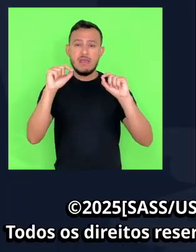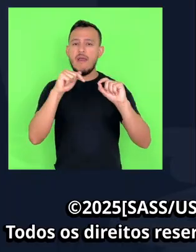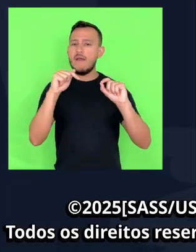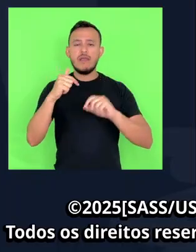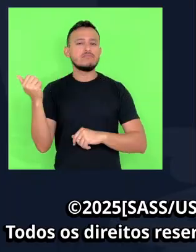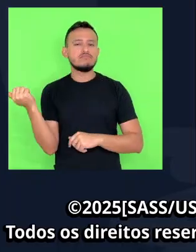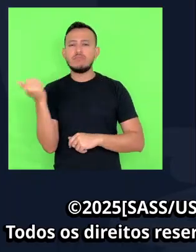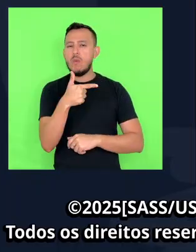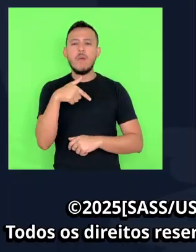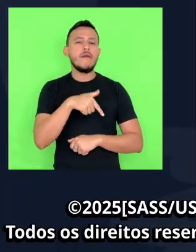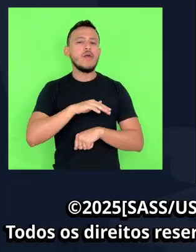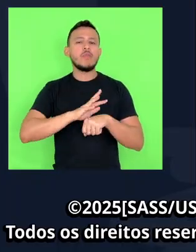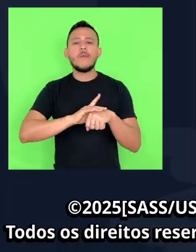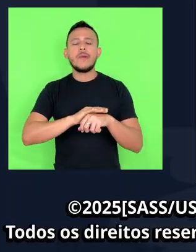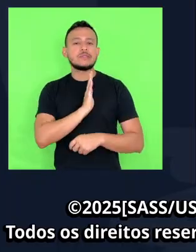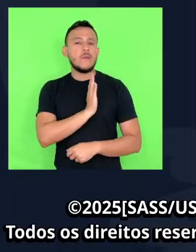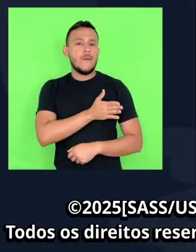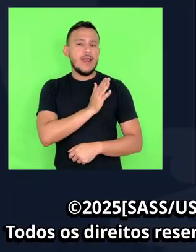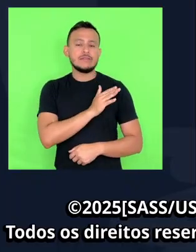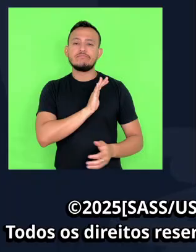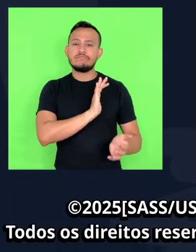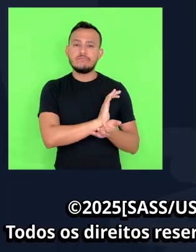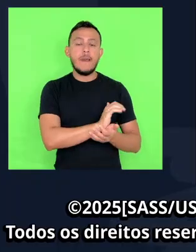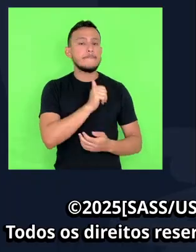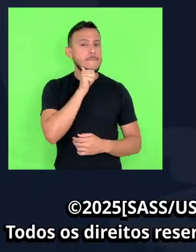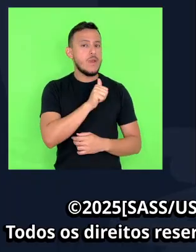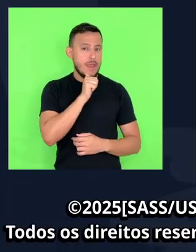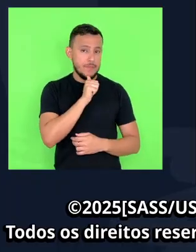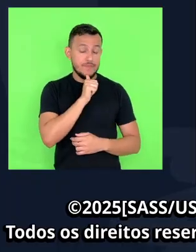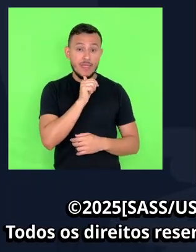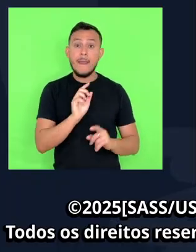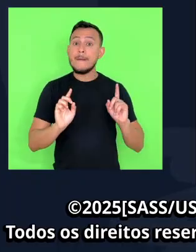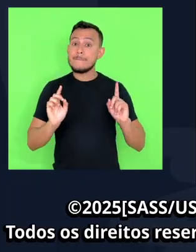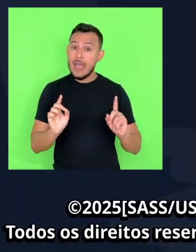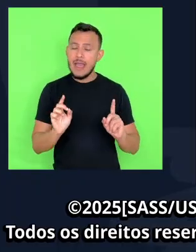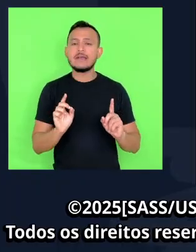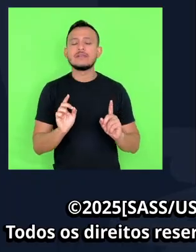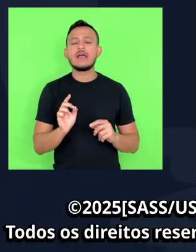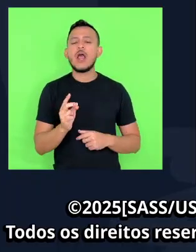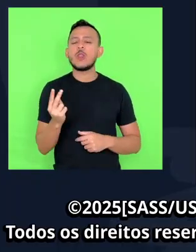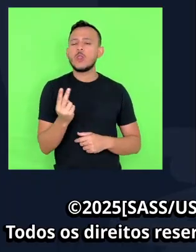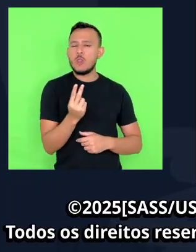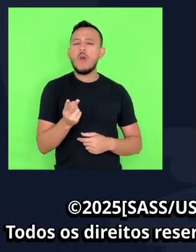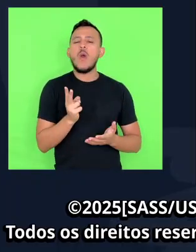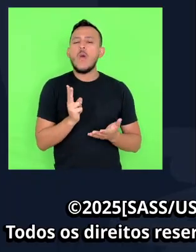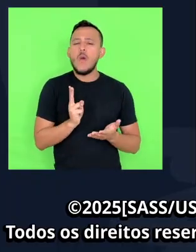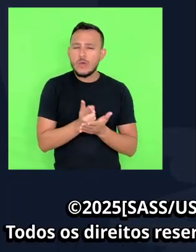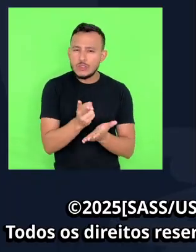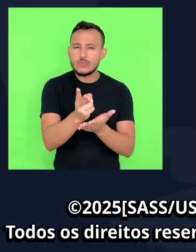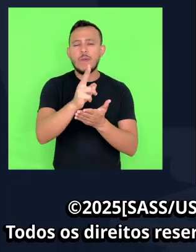ligeiramente ultrapassa as doenças cardiovasculares em mulheres. No entanto, essas 2 causas continuam sendo